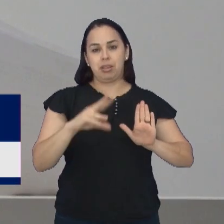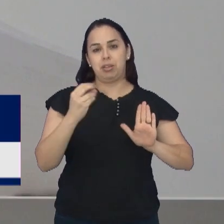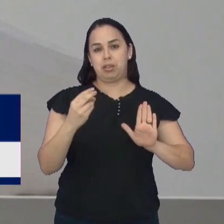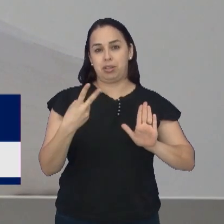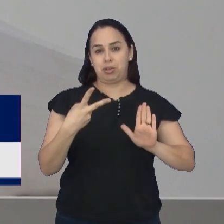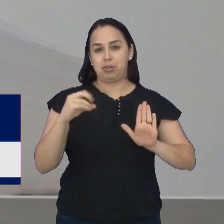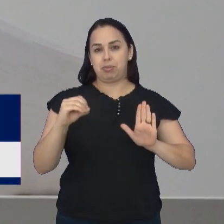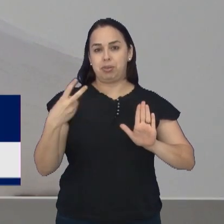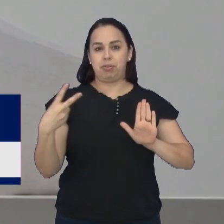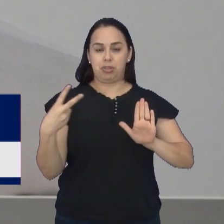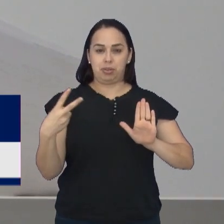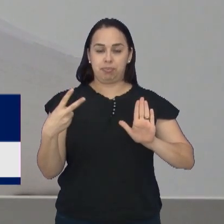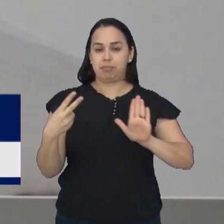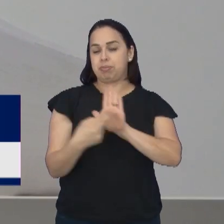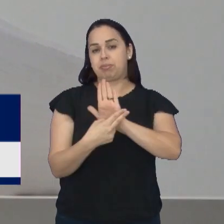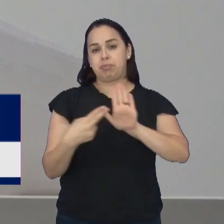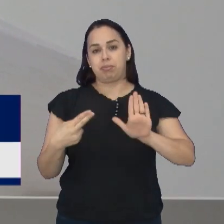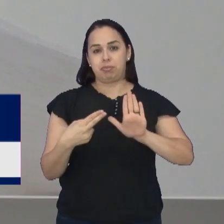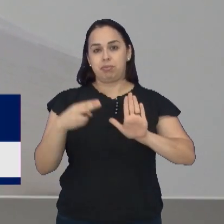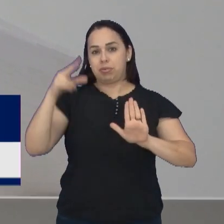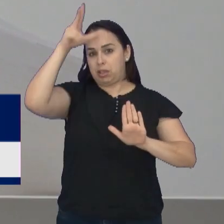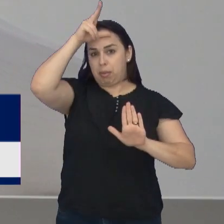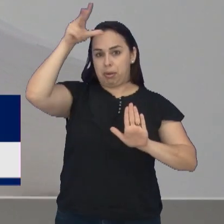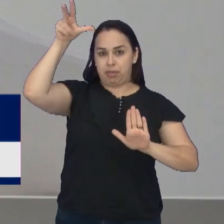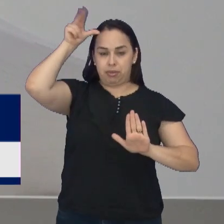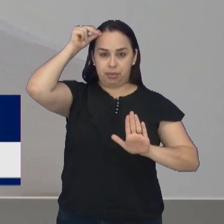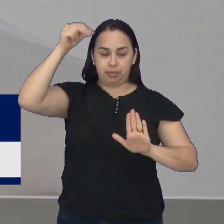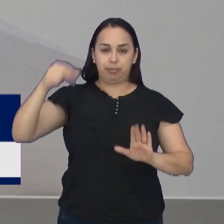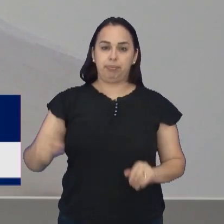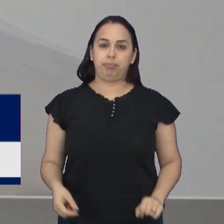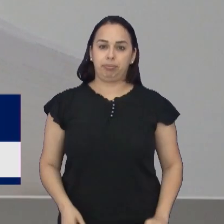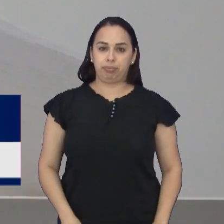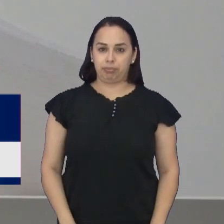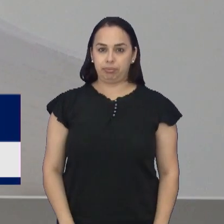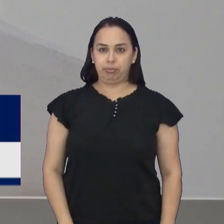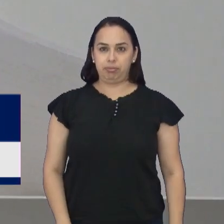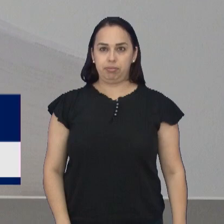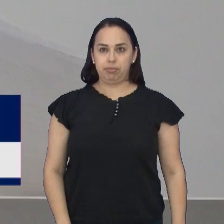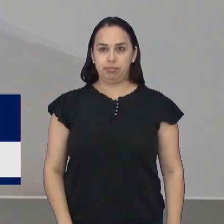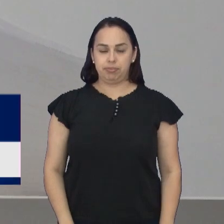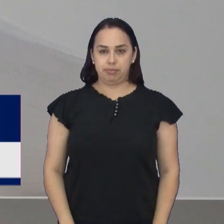391/2022. Autoria, Poder Executivo.